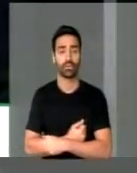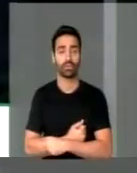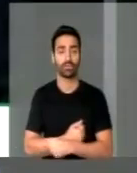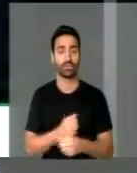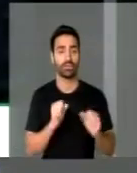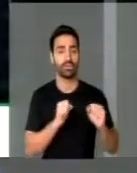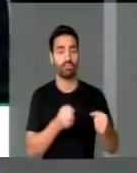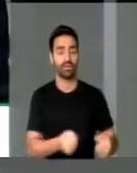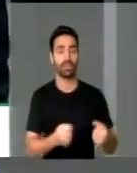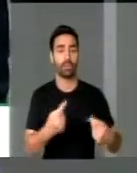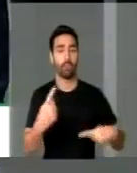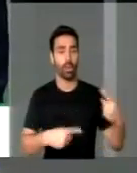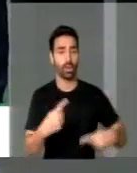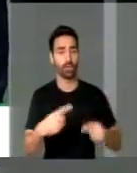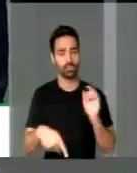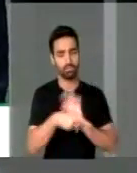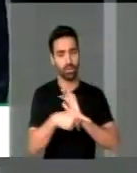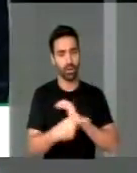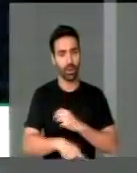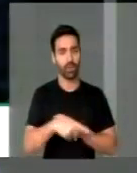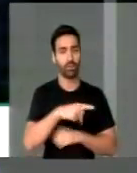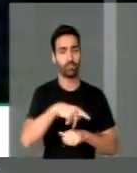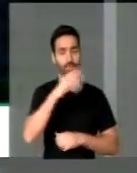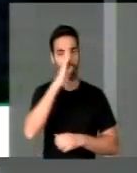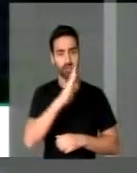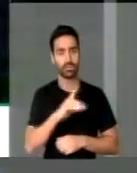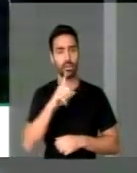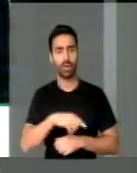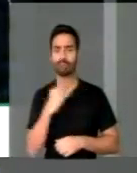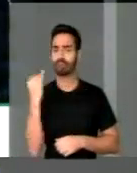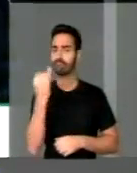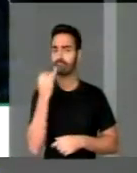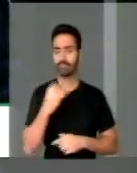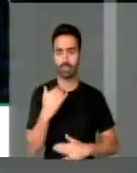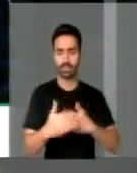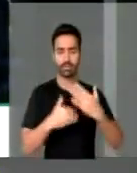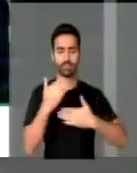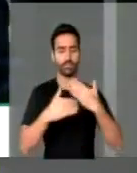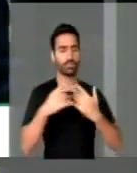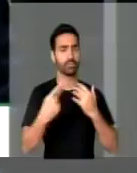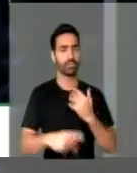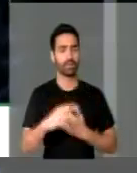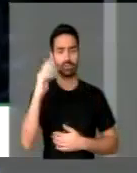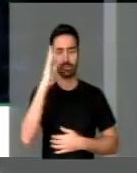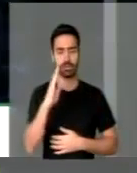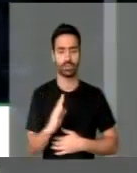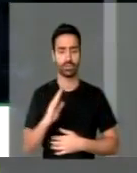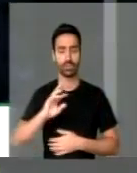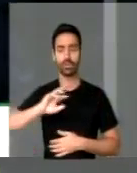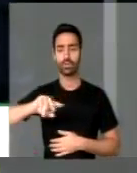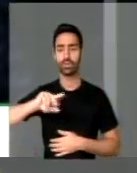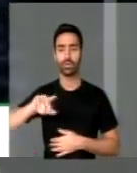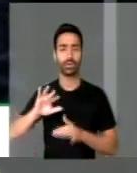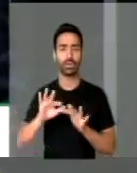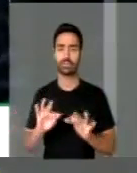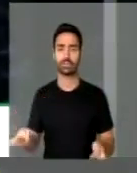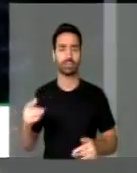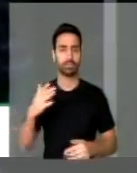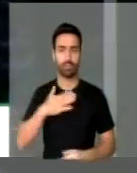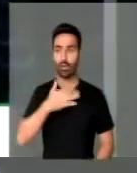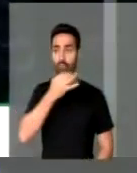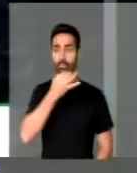de conteúdo local é fundamental para o desenvolvimento nacional. Isso não se trata apenas de um discurso